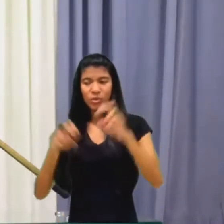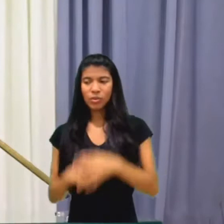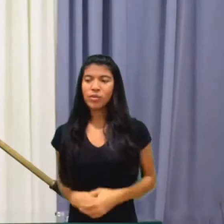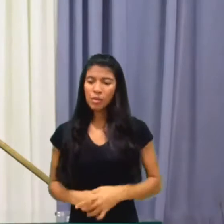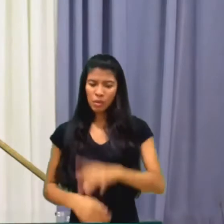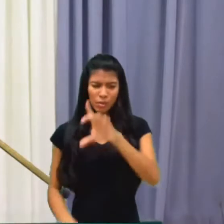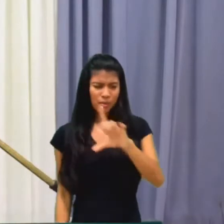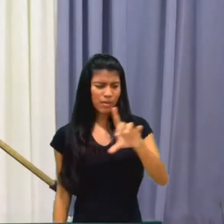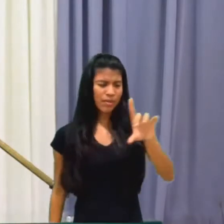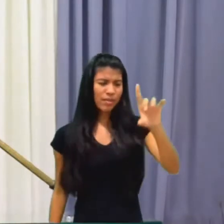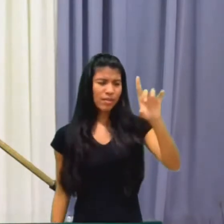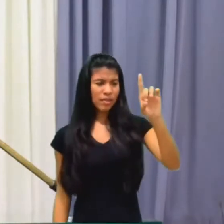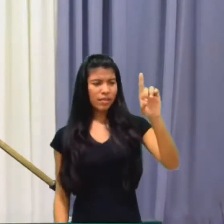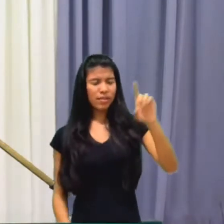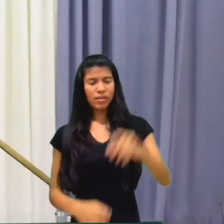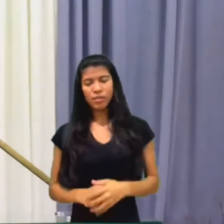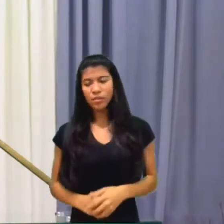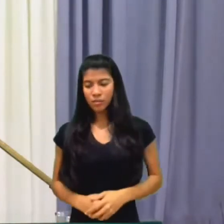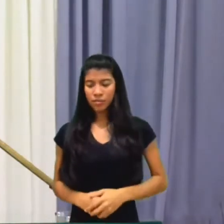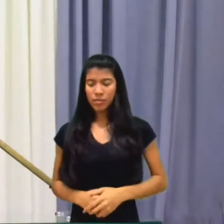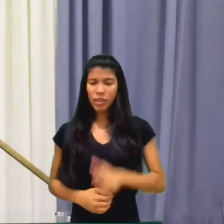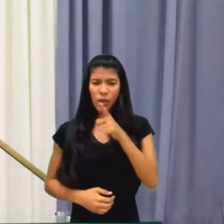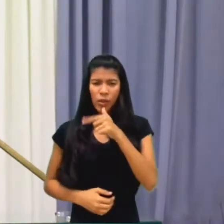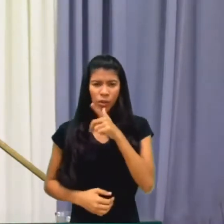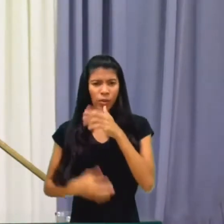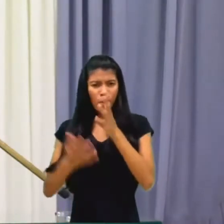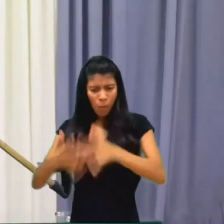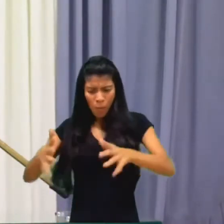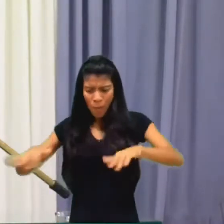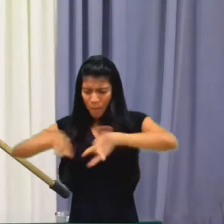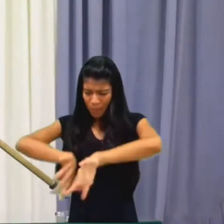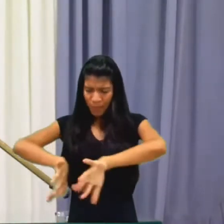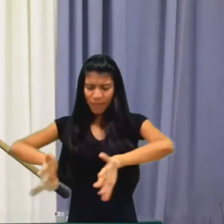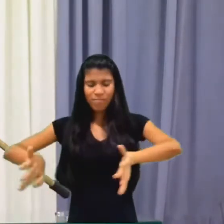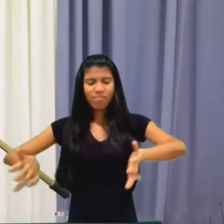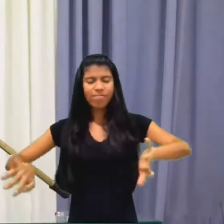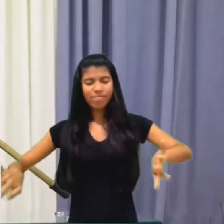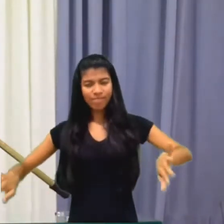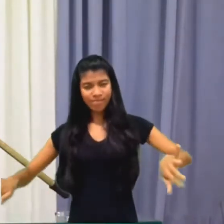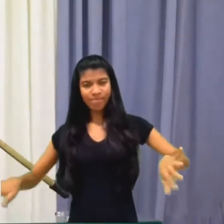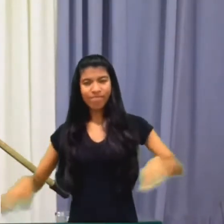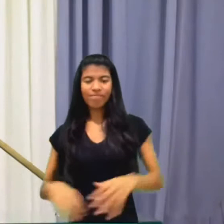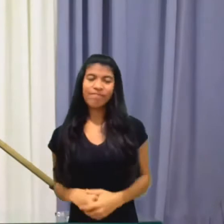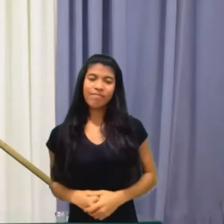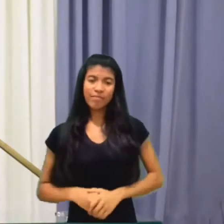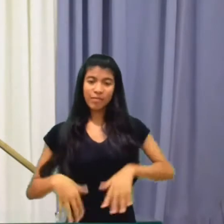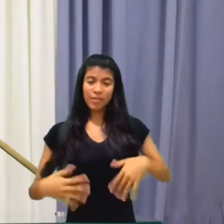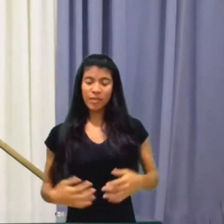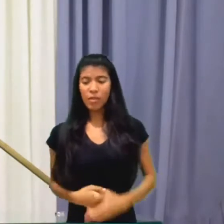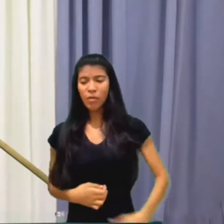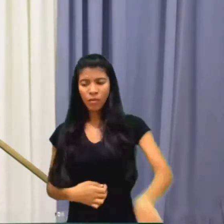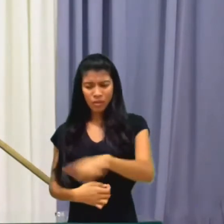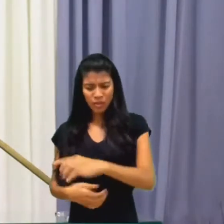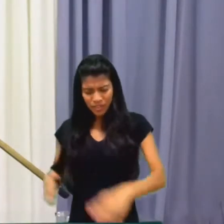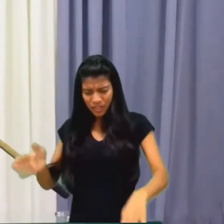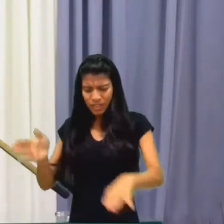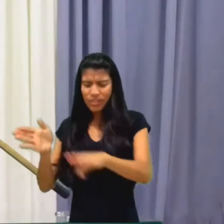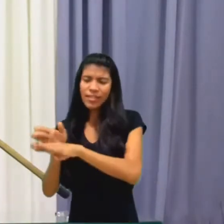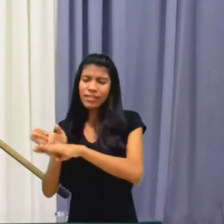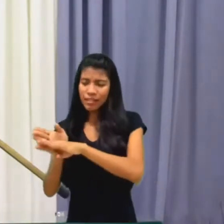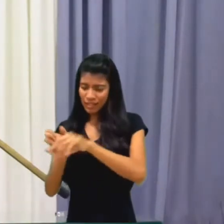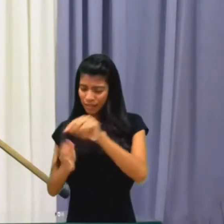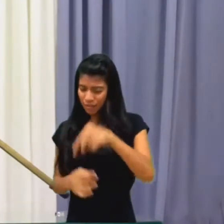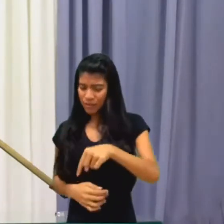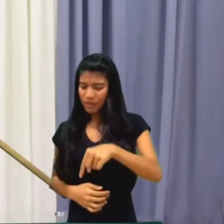ao Egito e como abriu o mar diante de vocês, e desde que vocês chegaram aqui próximos de